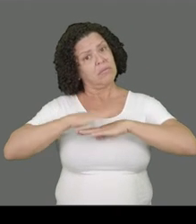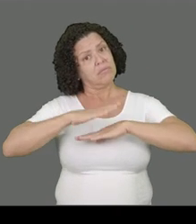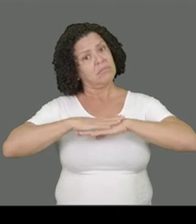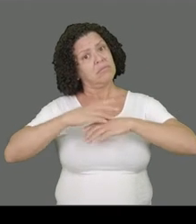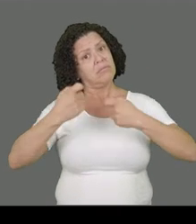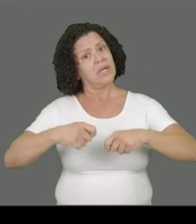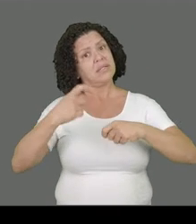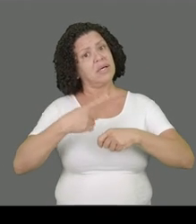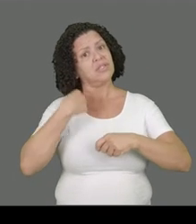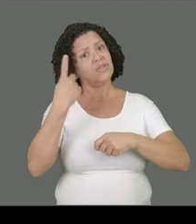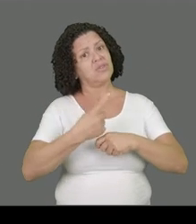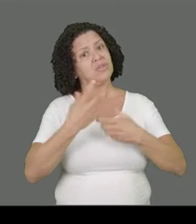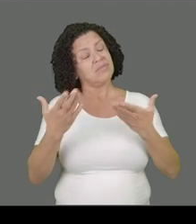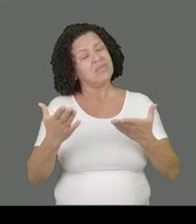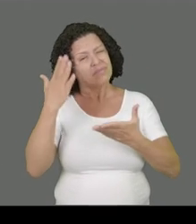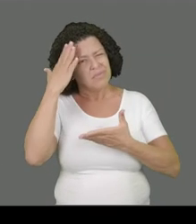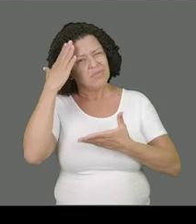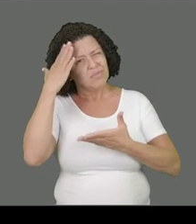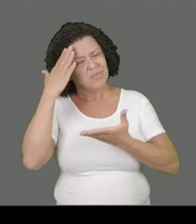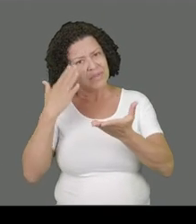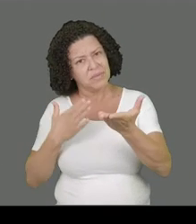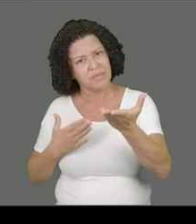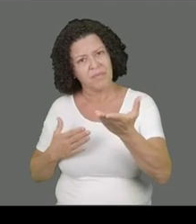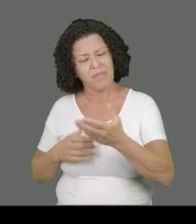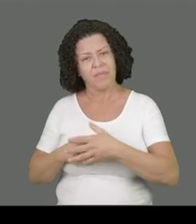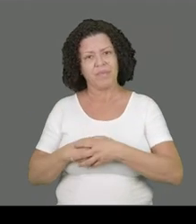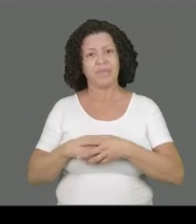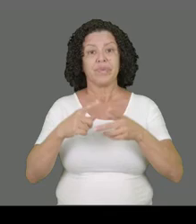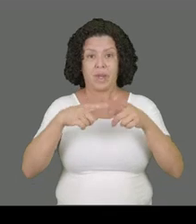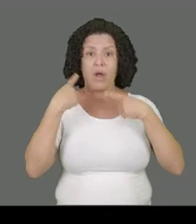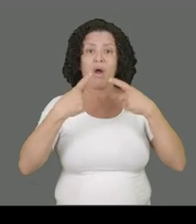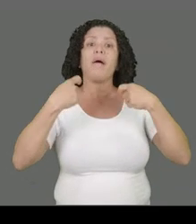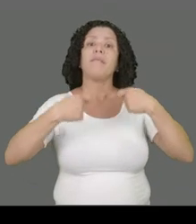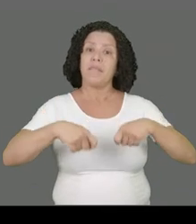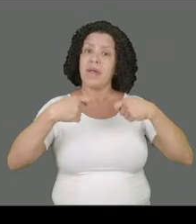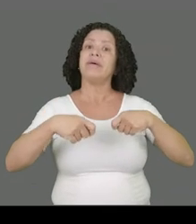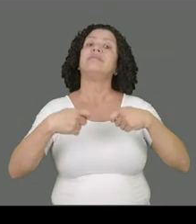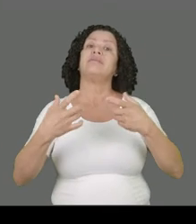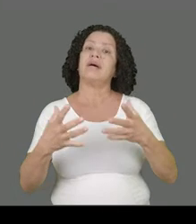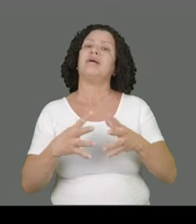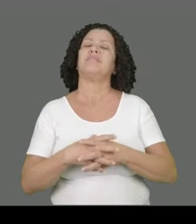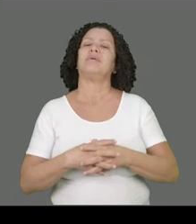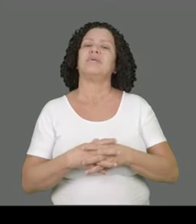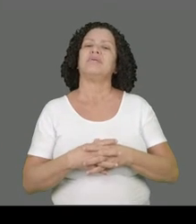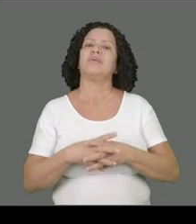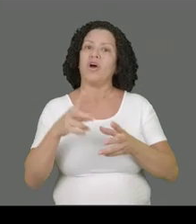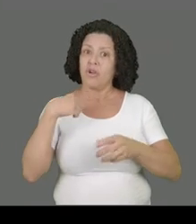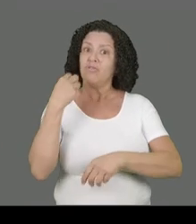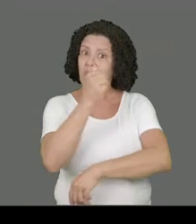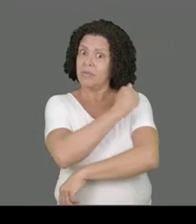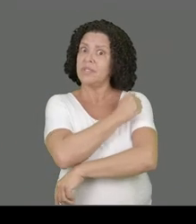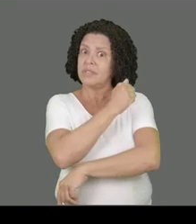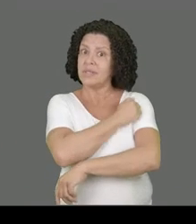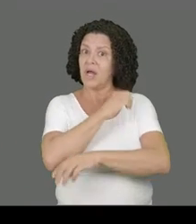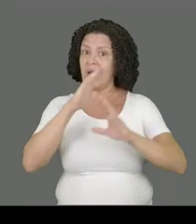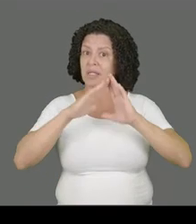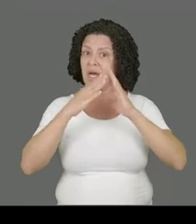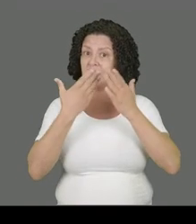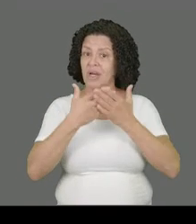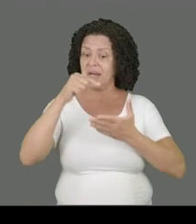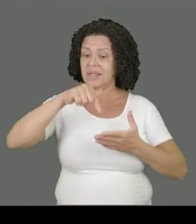o esforço do aluno. Todos nós sabemos disso. E nós precisamos lembrar que nós somos alunos